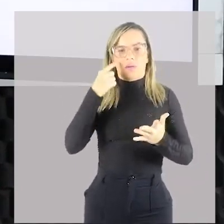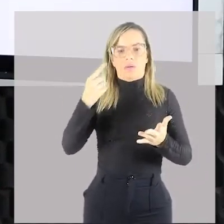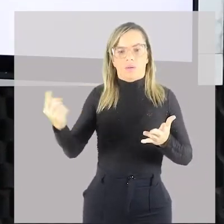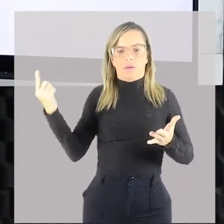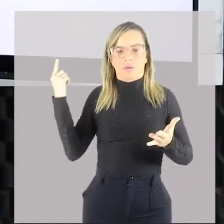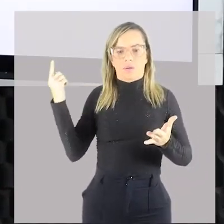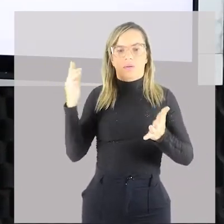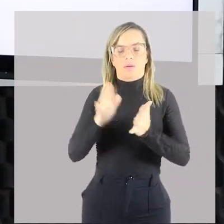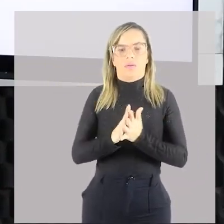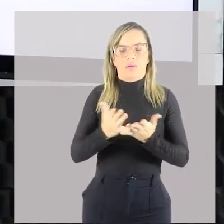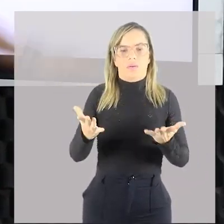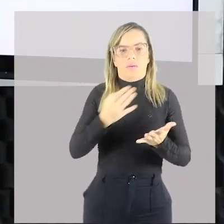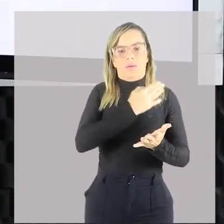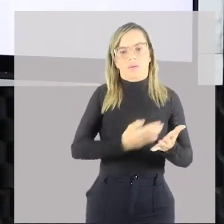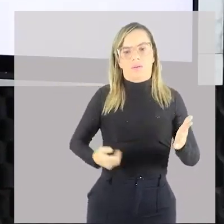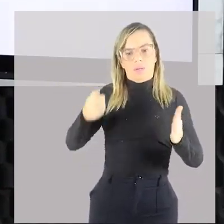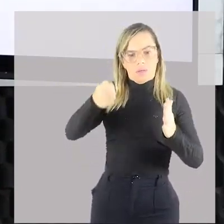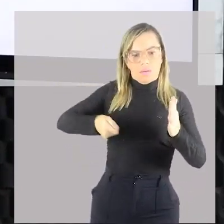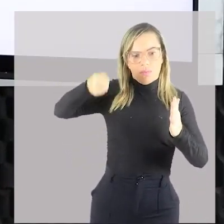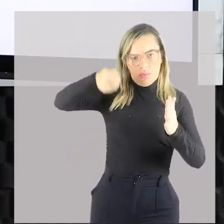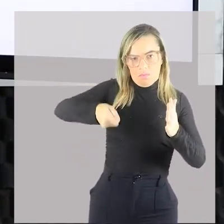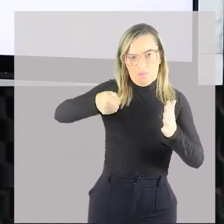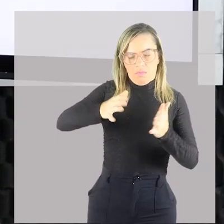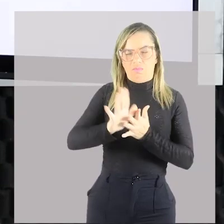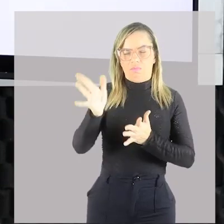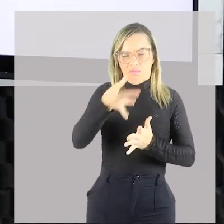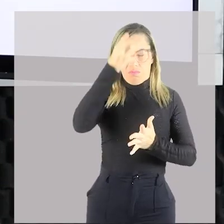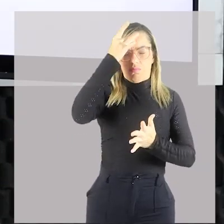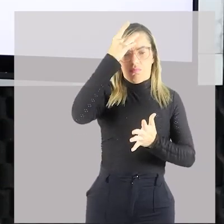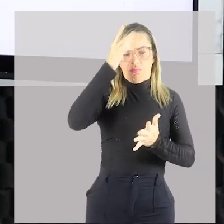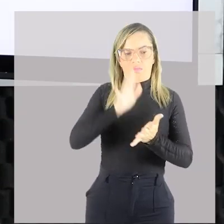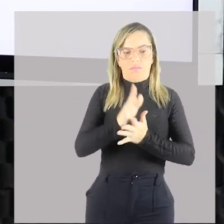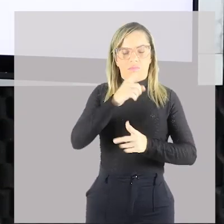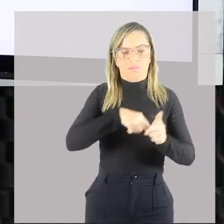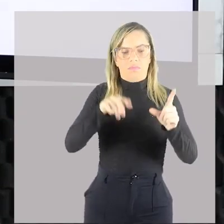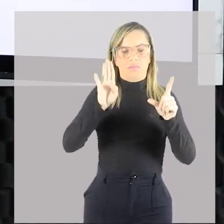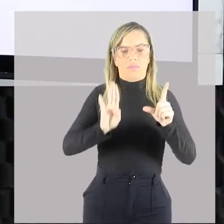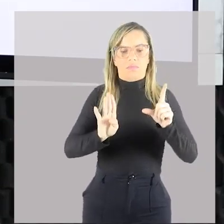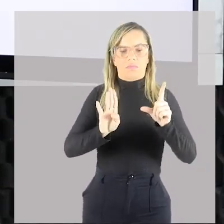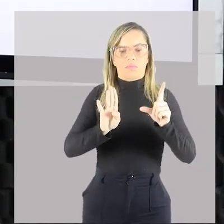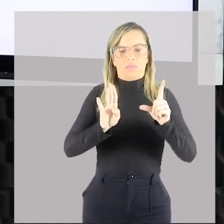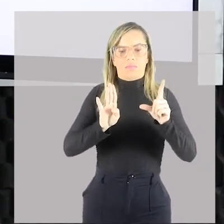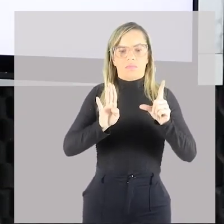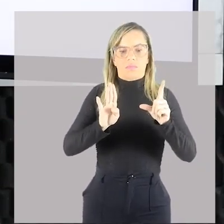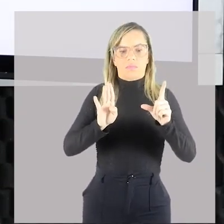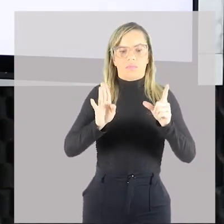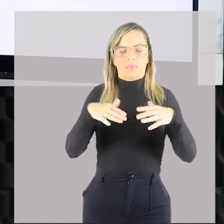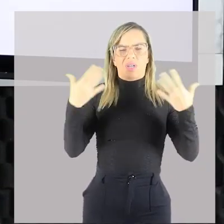o Estado lhe impõe. Pegou? A lei que deixa livre